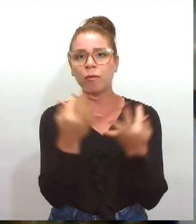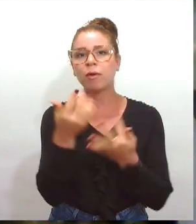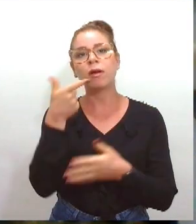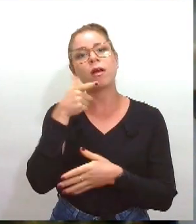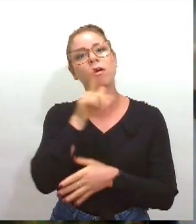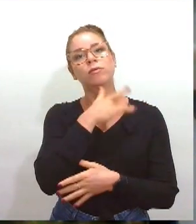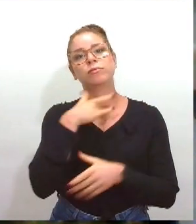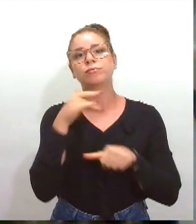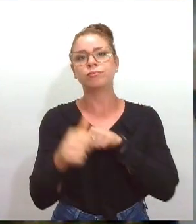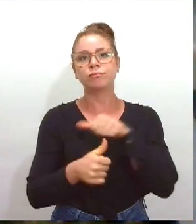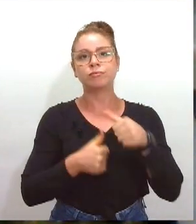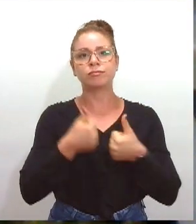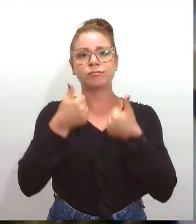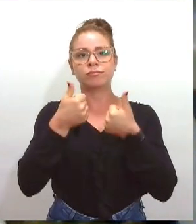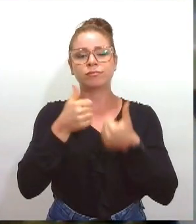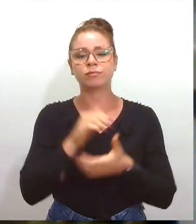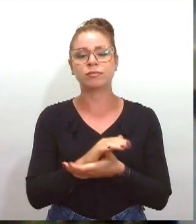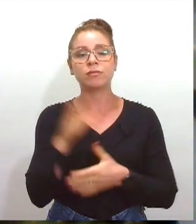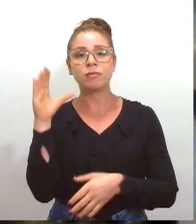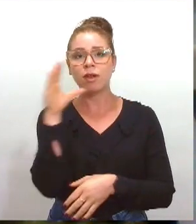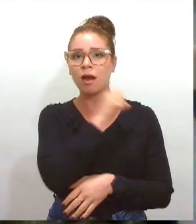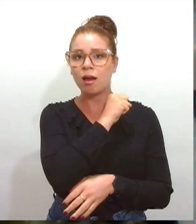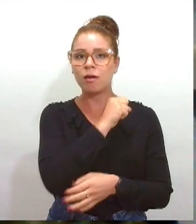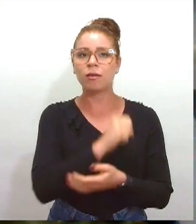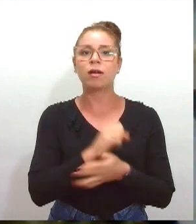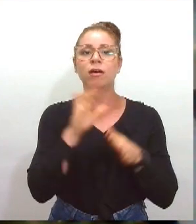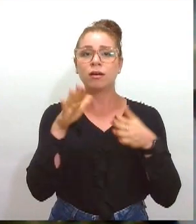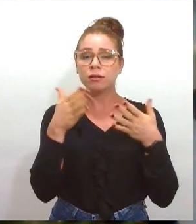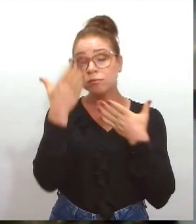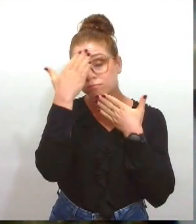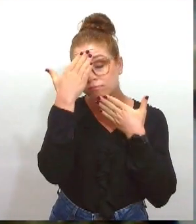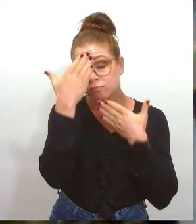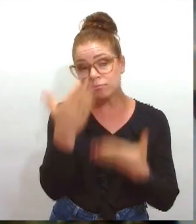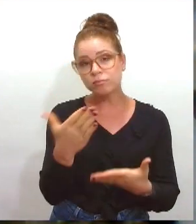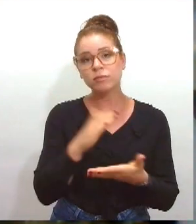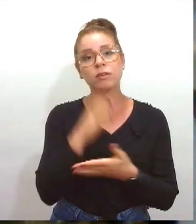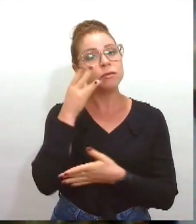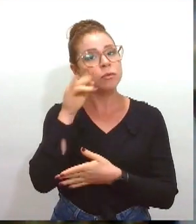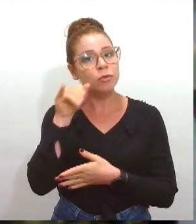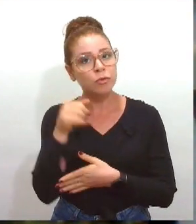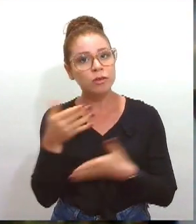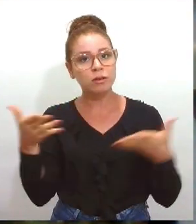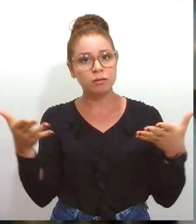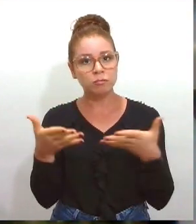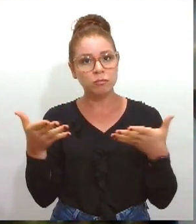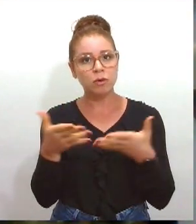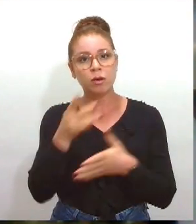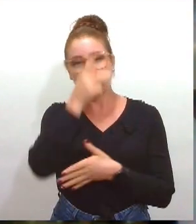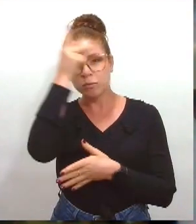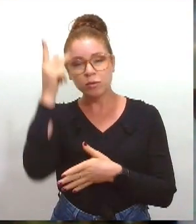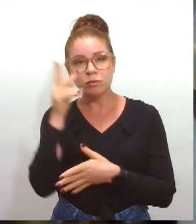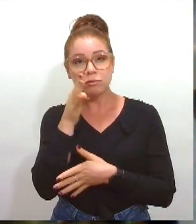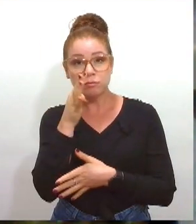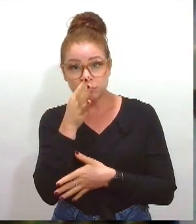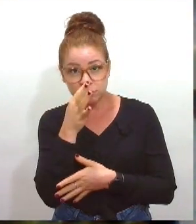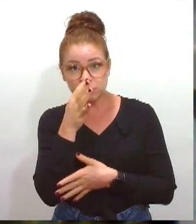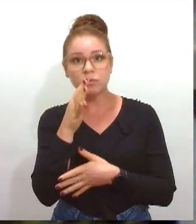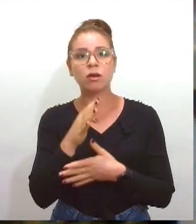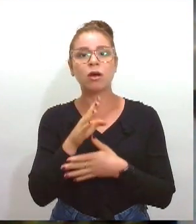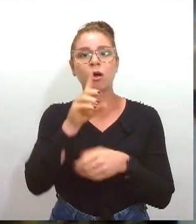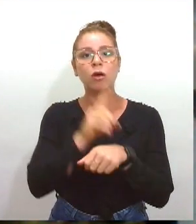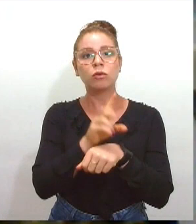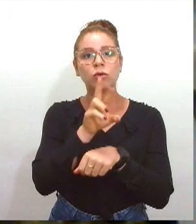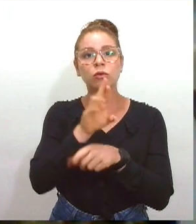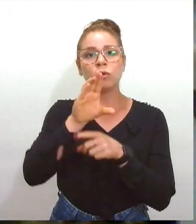rápida. Então, nosso agradecimento aqui, aproveitando a audiência de vocês, para agradecer ao Dr. Cleiton, superintendente lá do